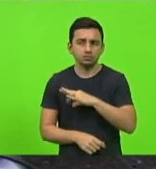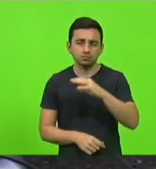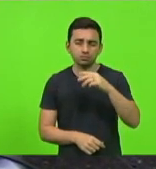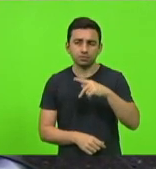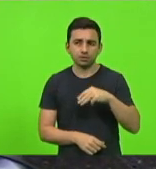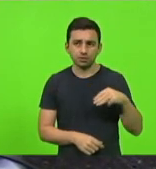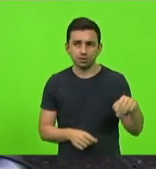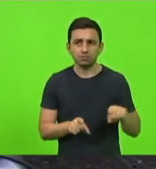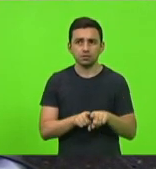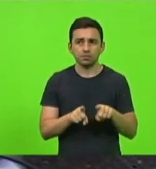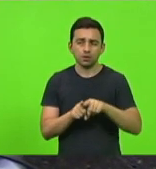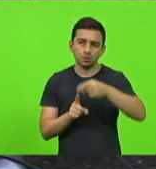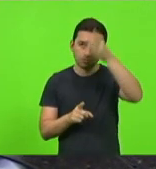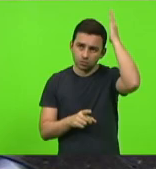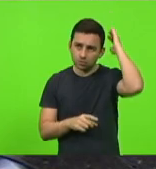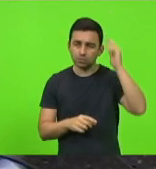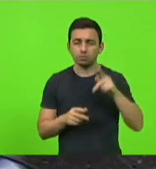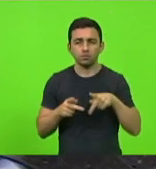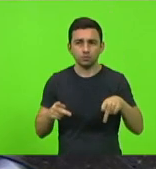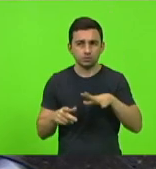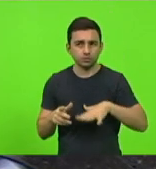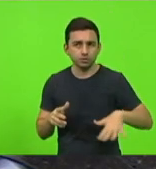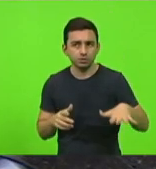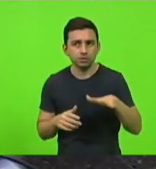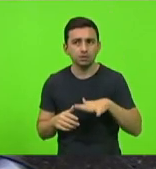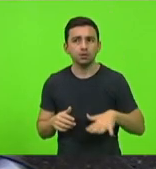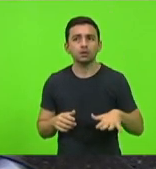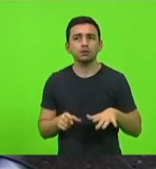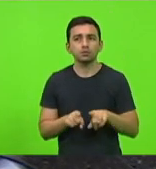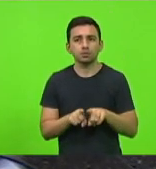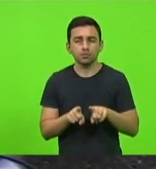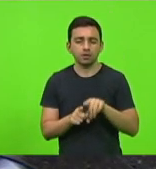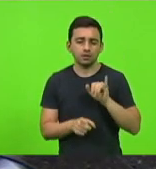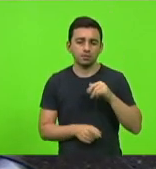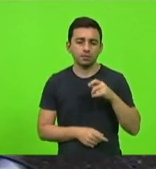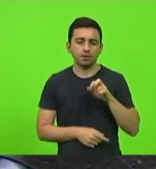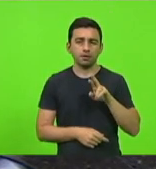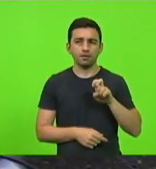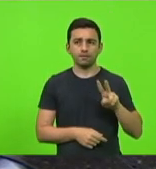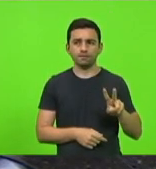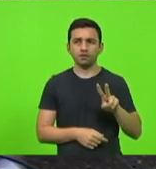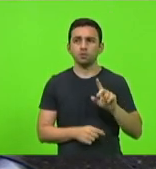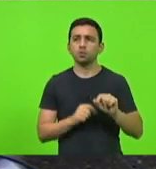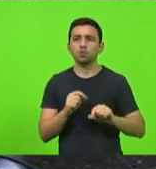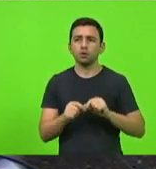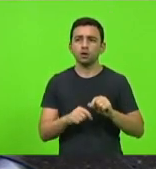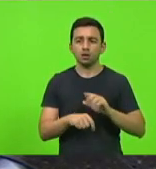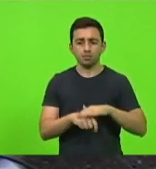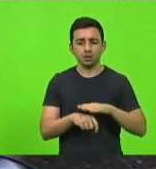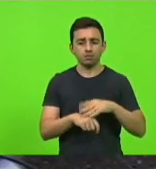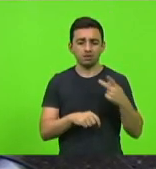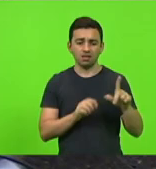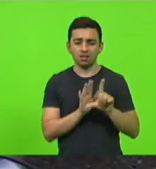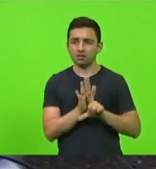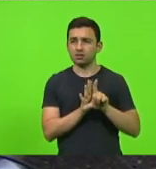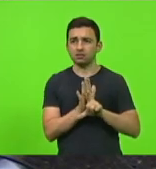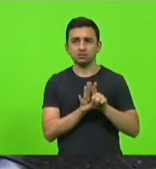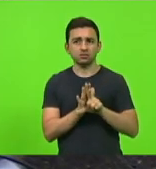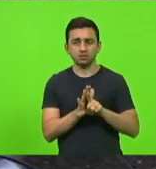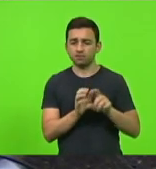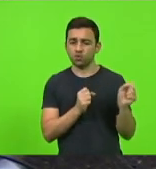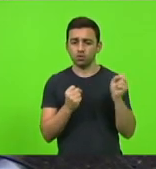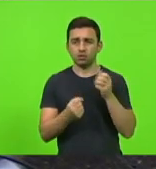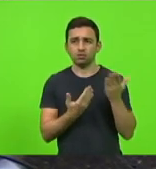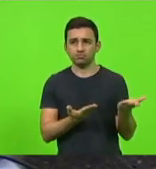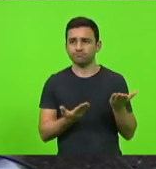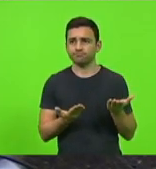Estado, pela Procuradoria-Geral e pelo IPREV, porque invade a competência legislativa, que é privativa do Poder Executivo, segundo o